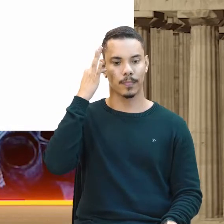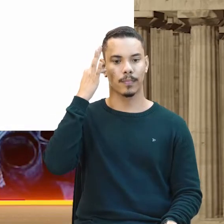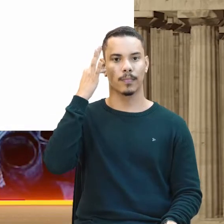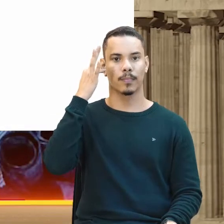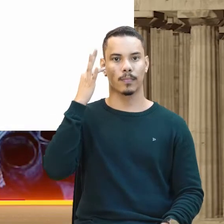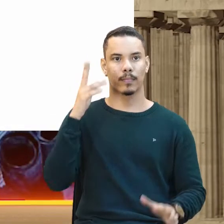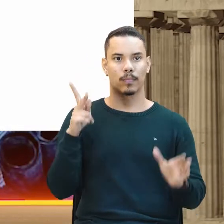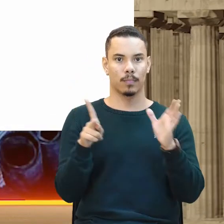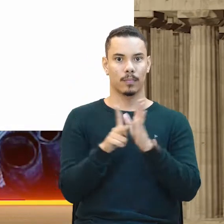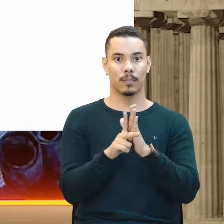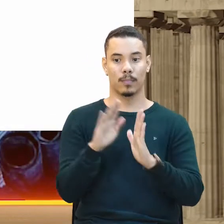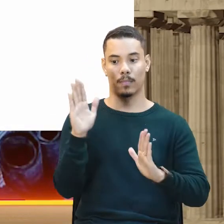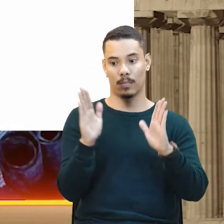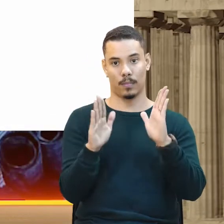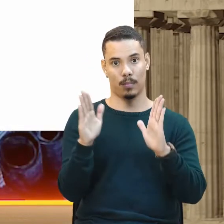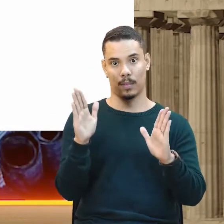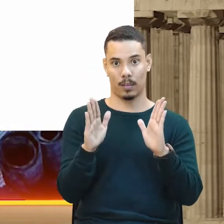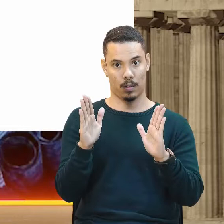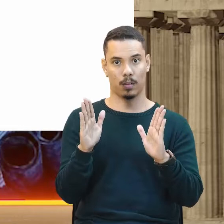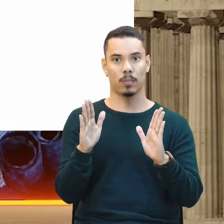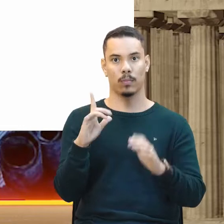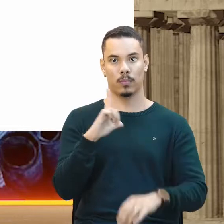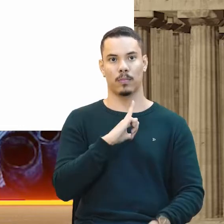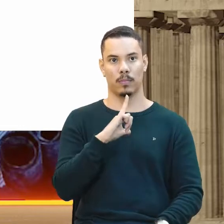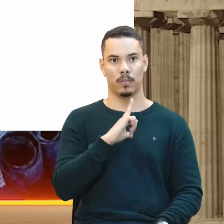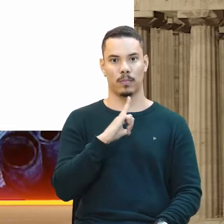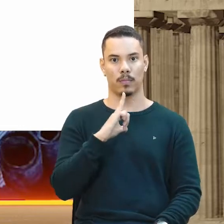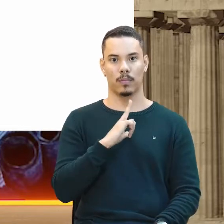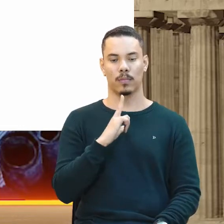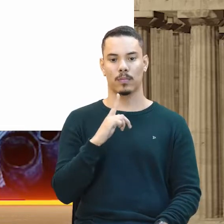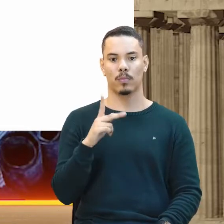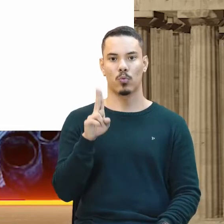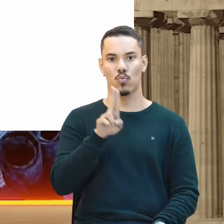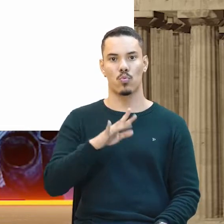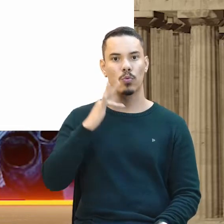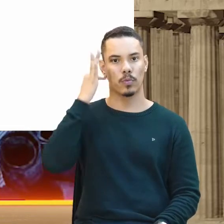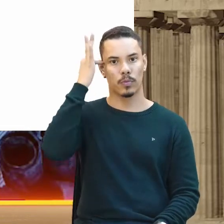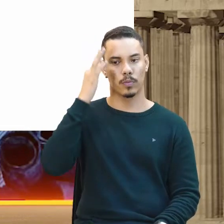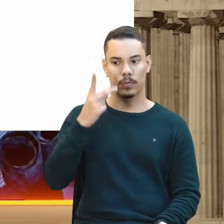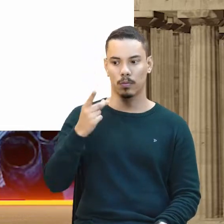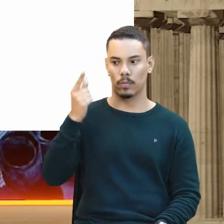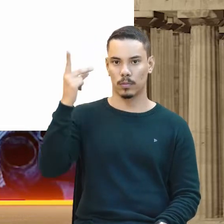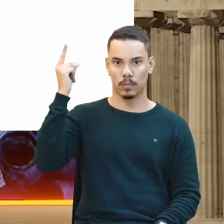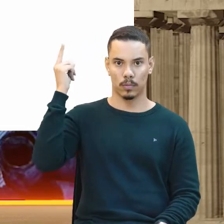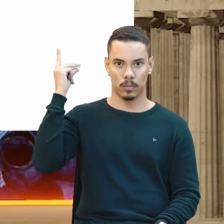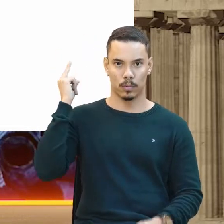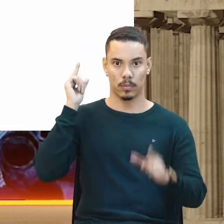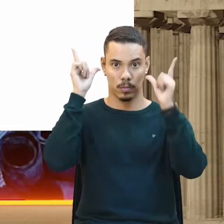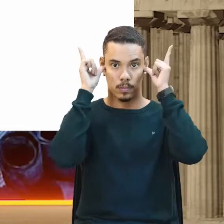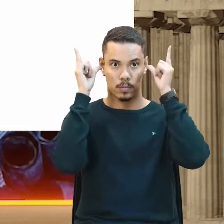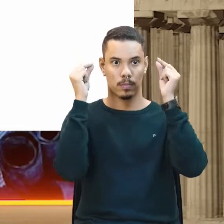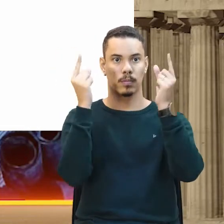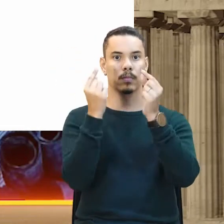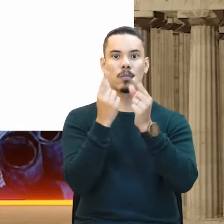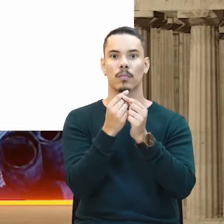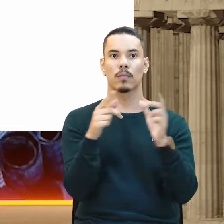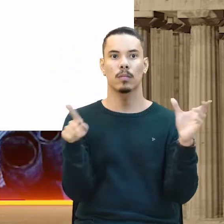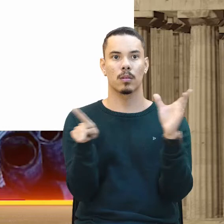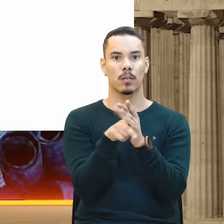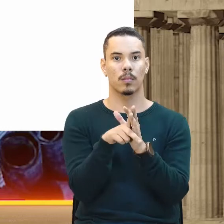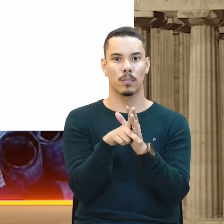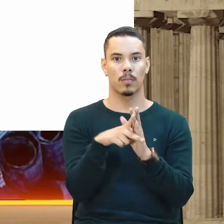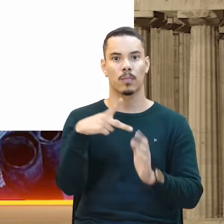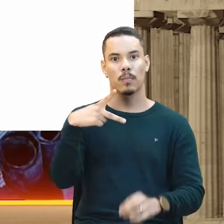que haviam na época, deixadas pelos filósofos lá atrás, os gregos, eram consideradas obras